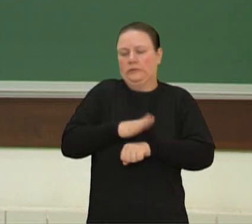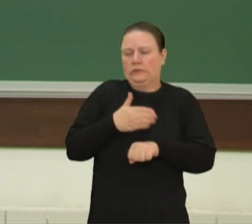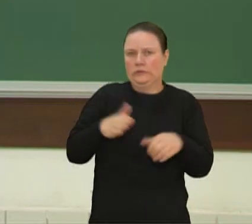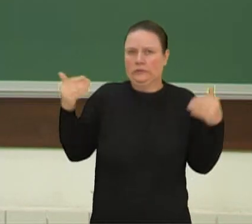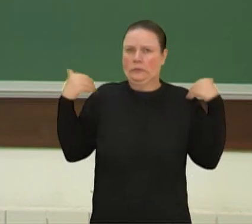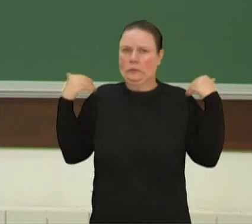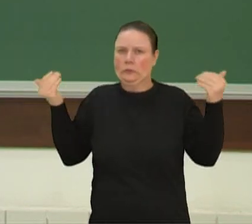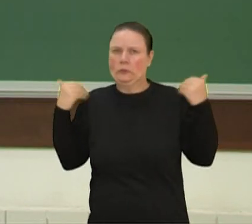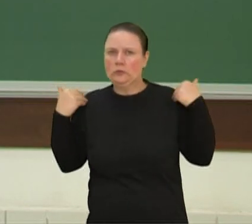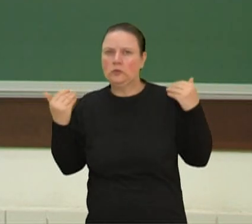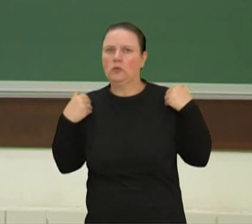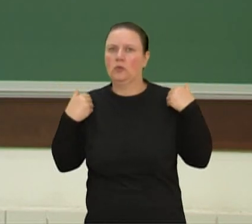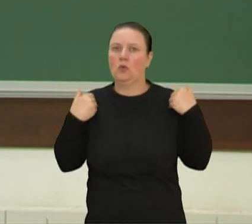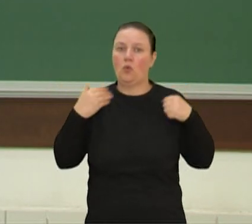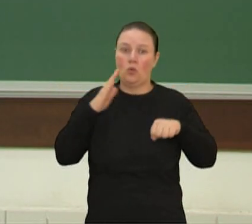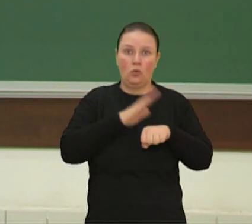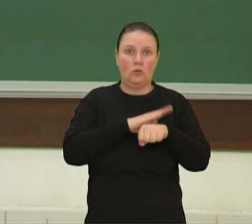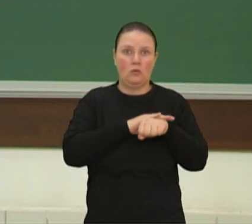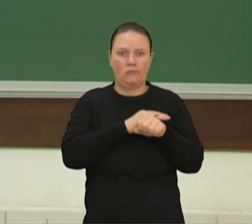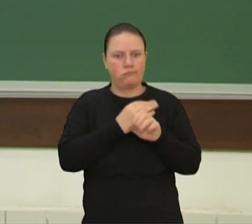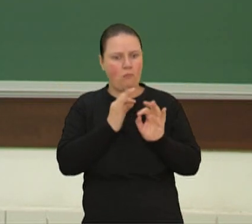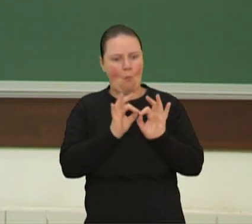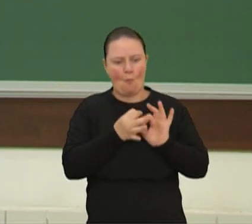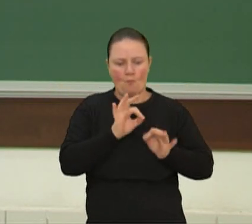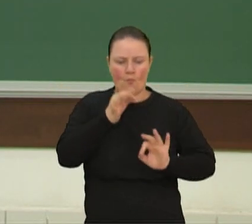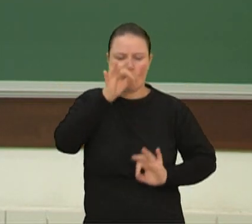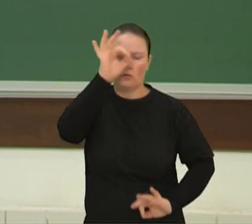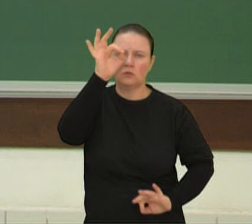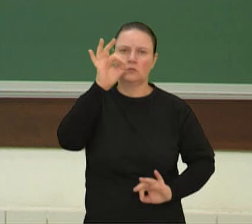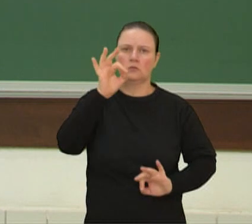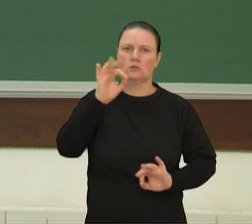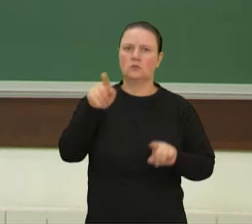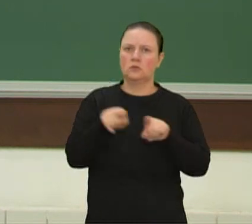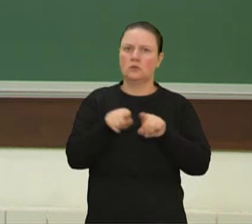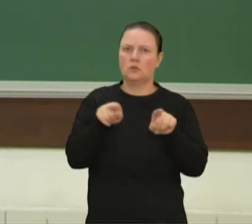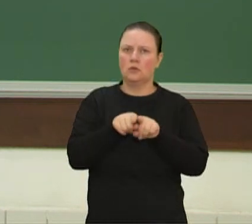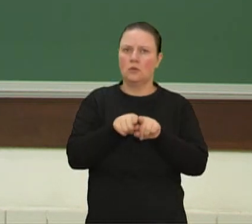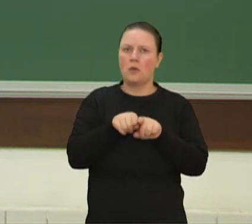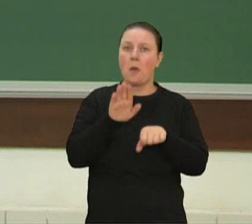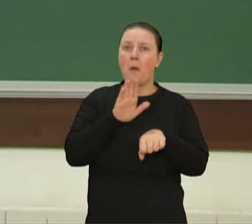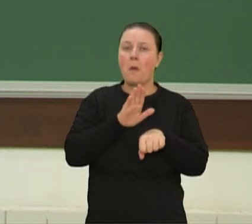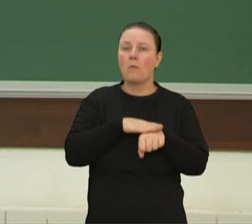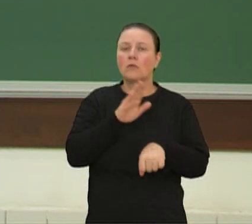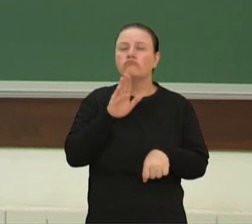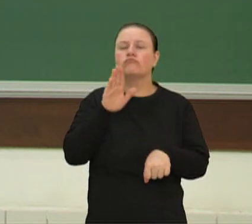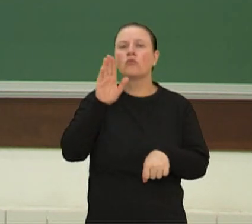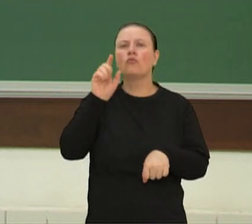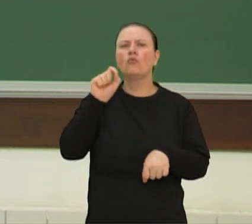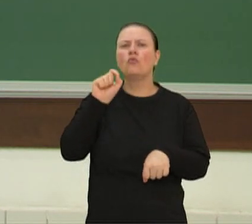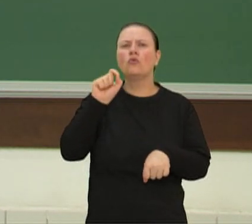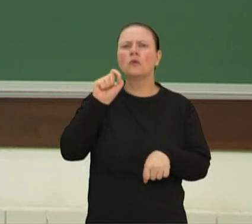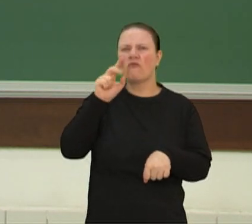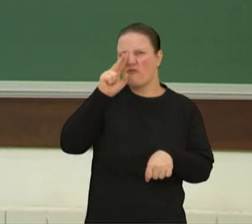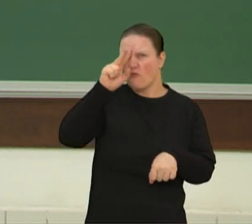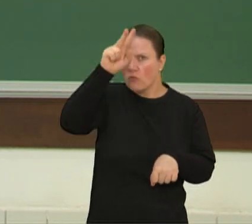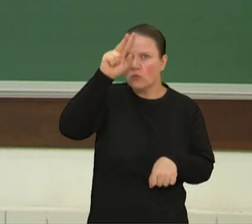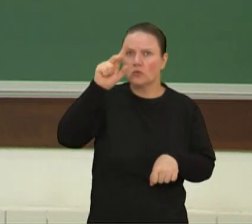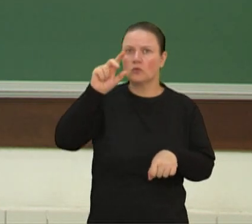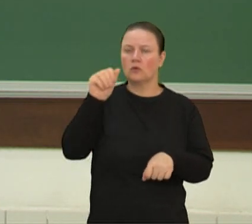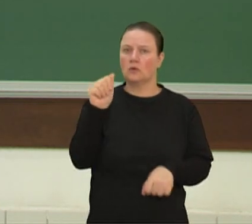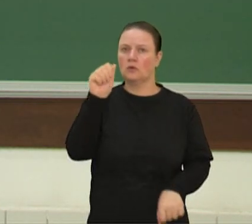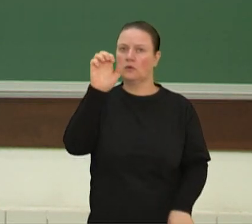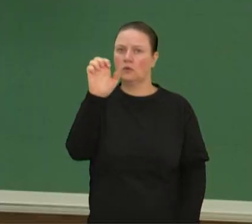físicos feitos por um período mais longo de tempo, numa intensidade abaixo da intensidade máxima, vai predominar o sistema energético